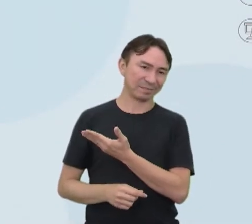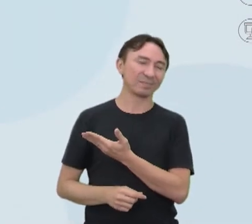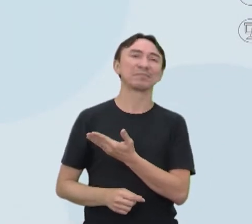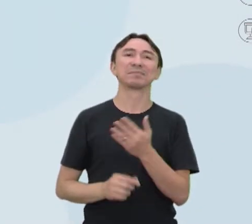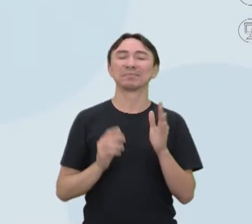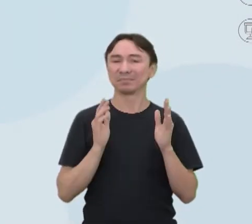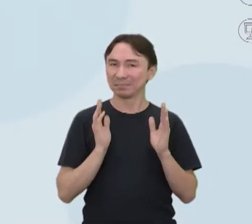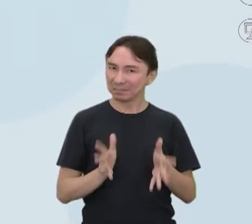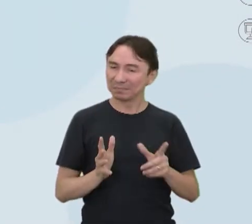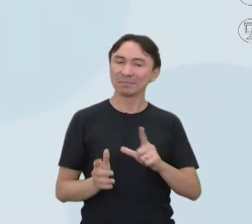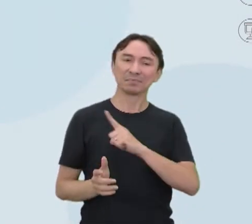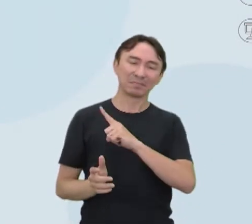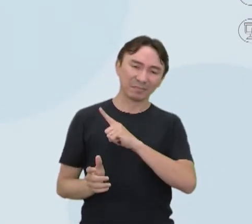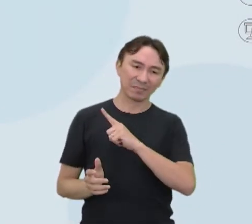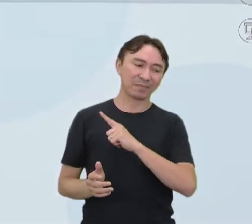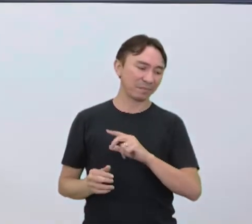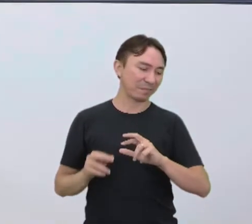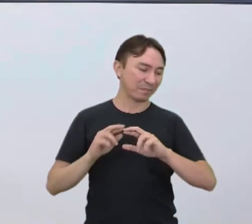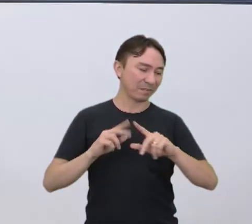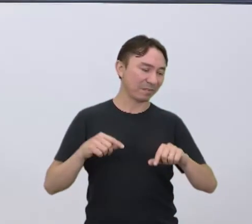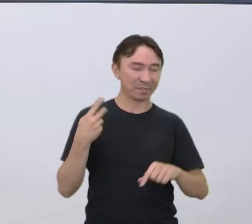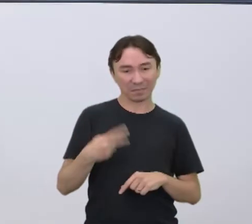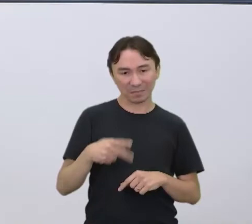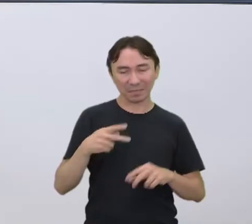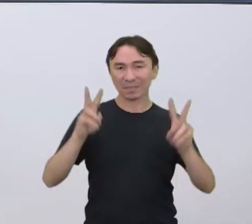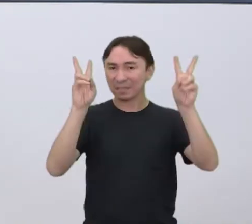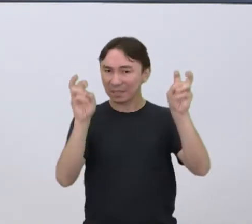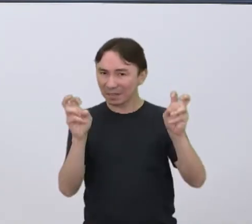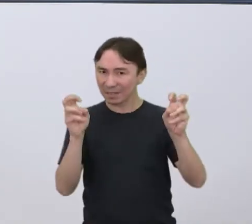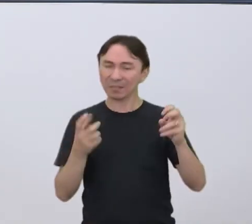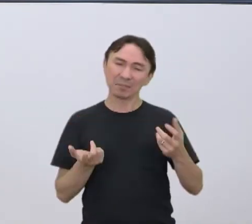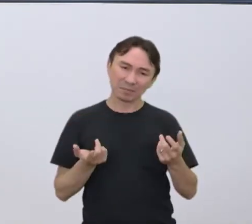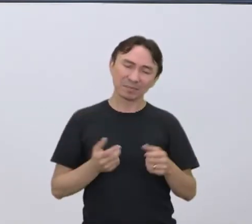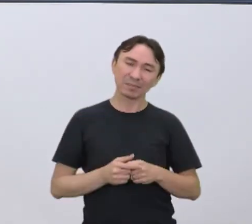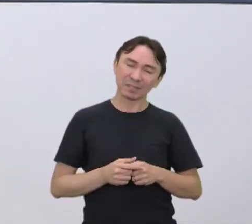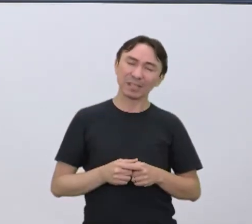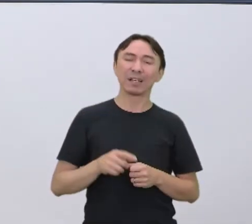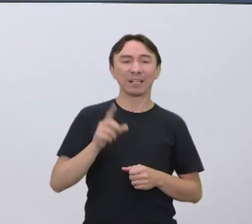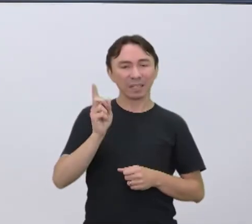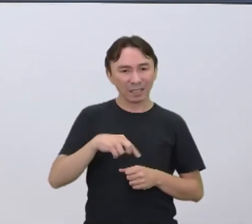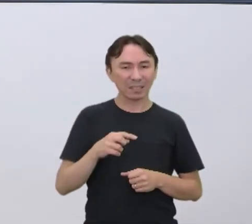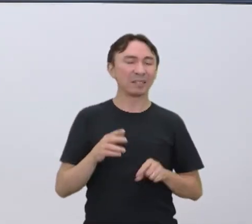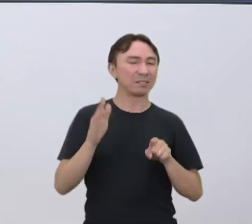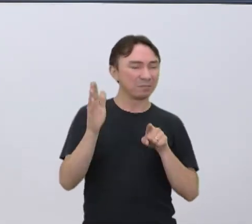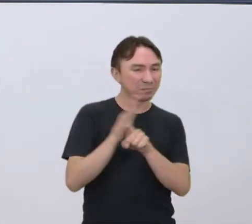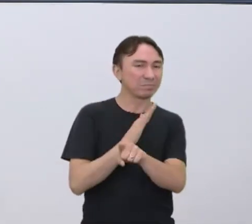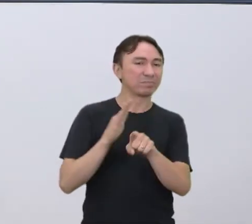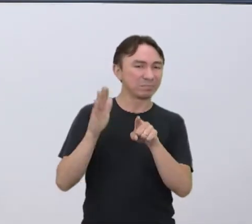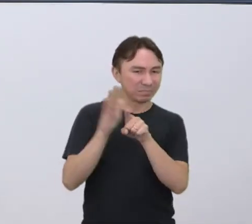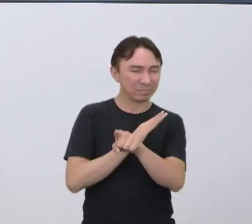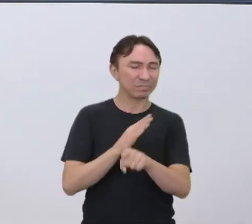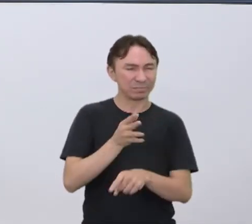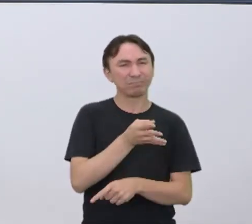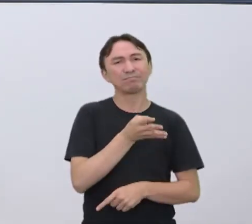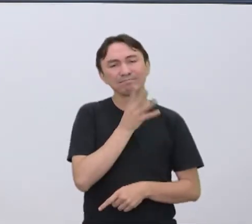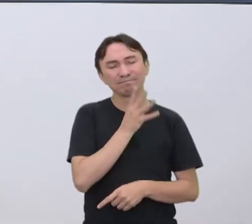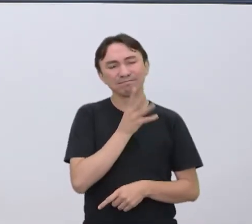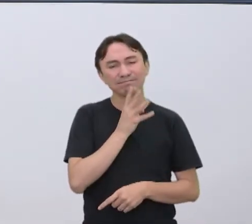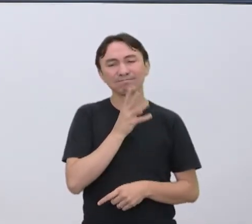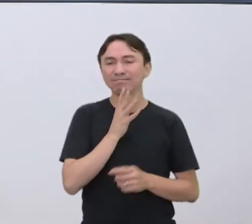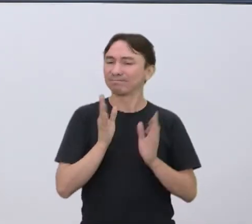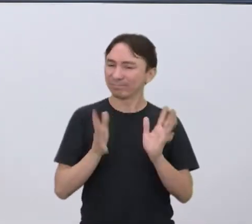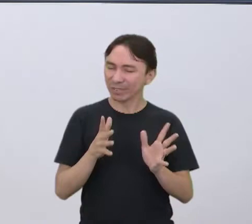tema no decorrer, né, das aulas, então eu optei por trabalhar mesmo aquelas questões que já estão bem conhecidas de vocês, a questão